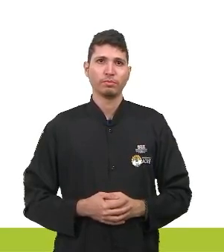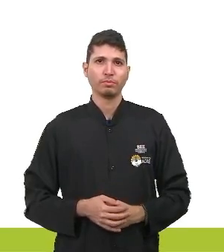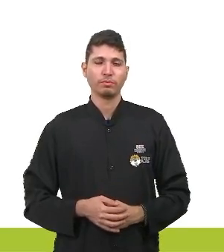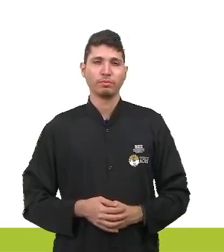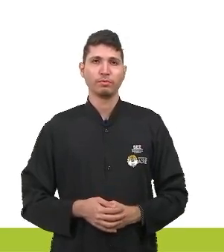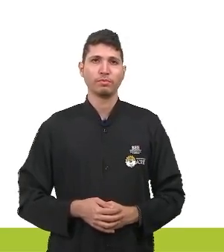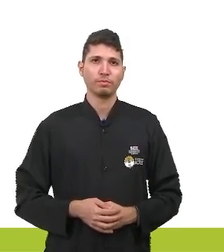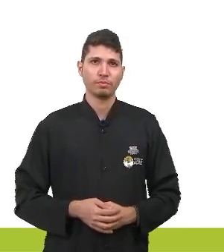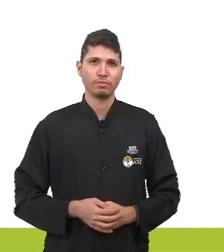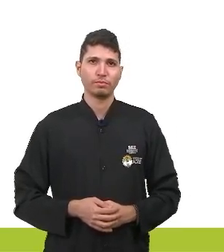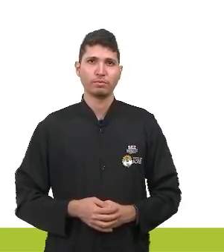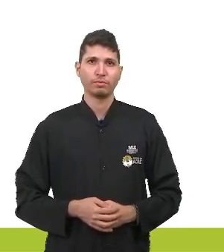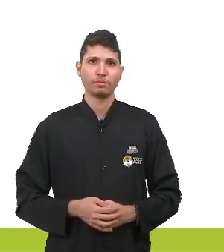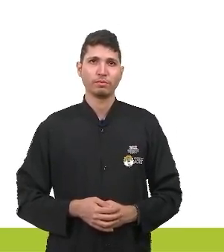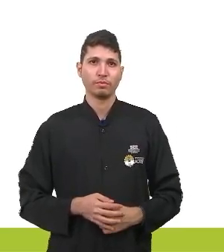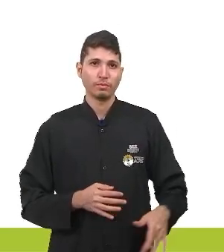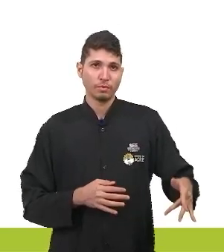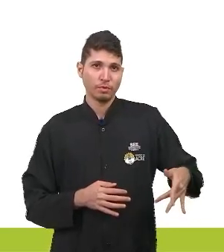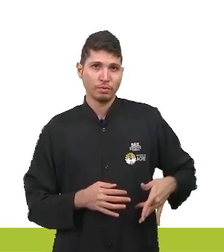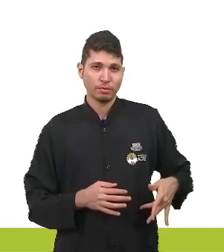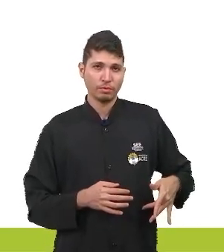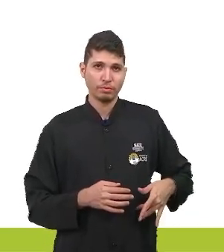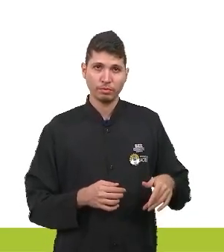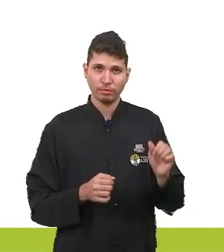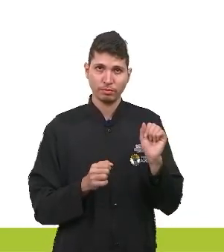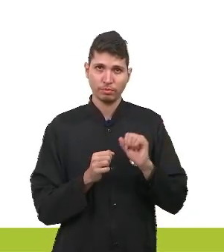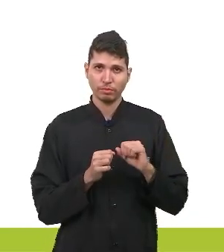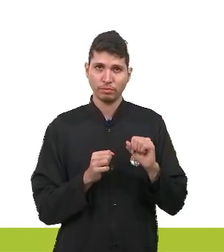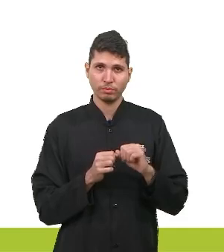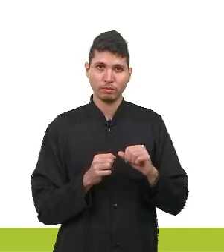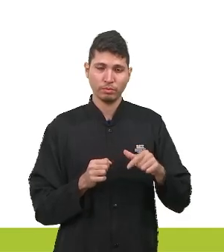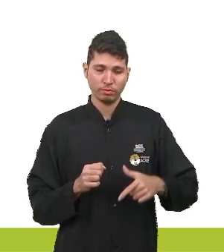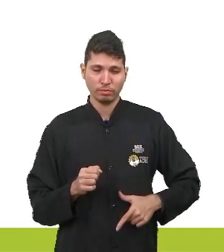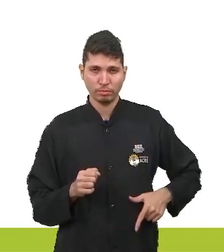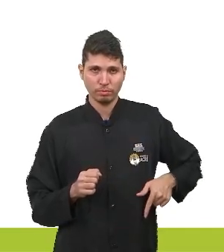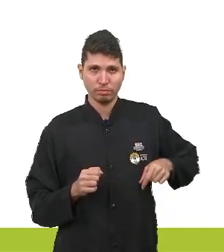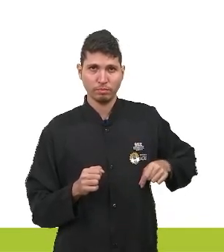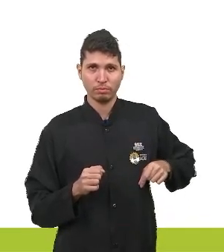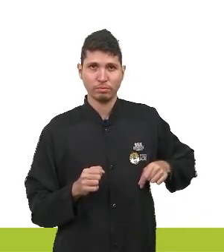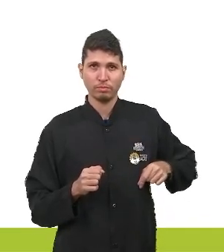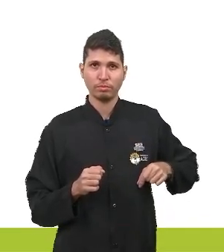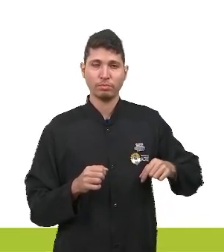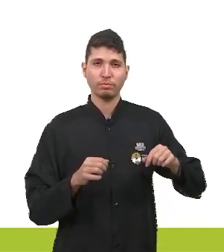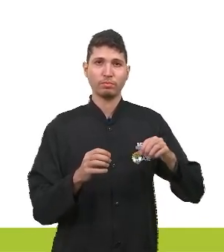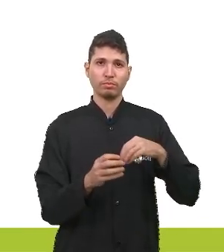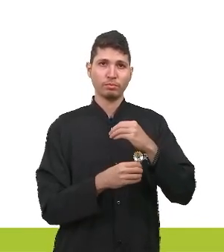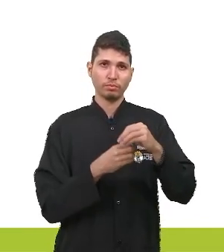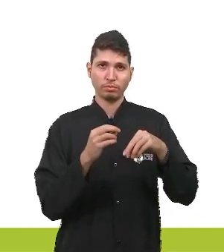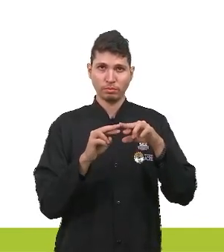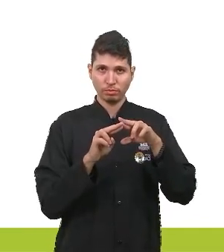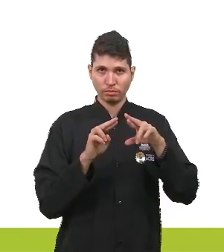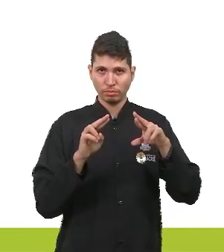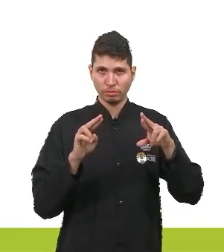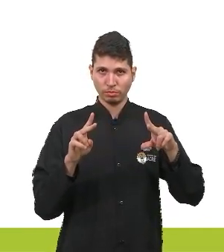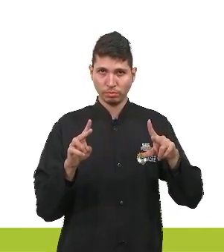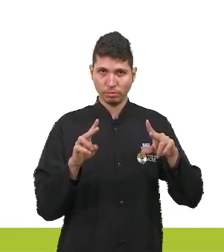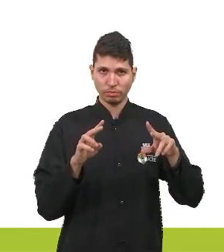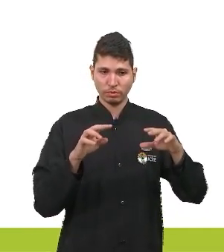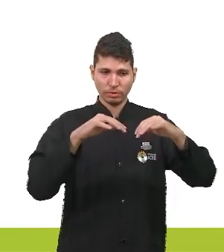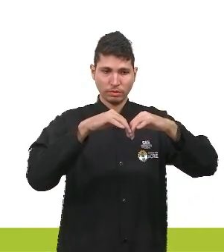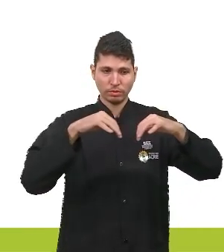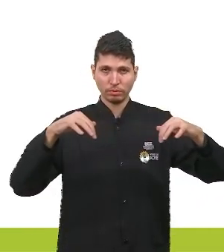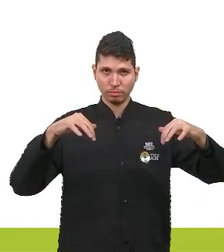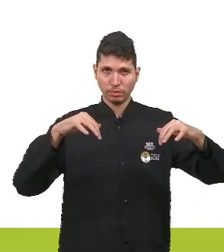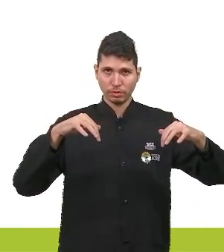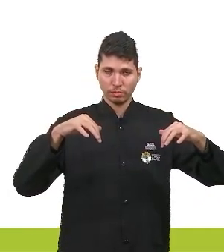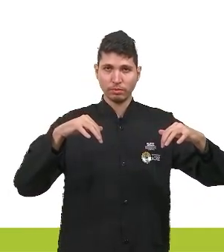lembrar. Aí, o fígado produz a bile, que emulsifica a gordura, separa a gordura do resto do